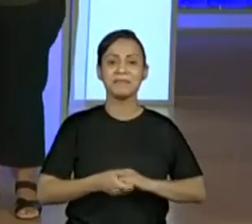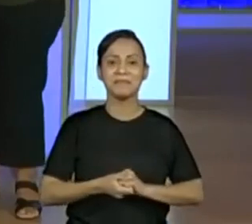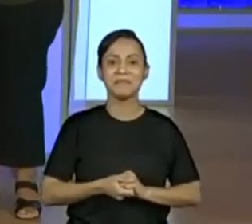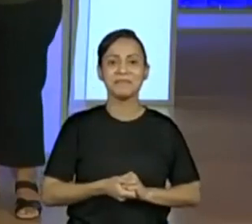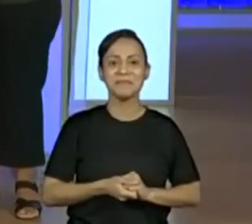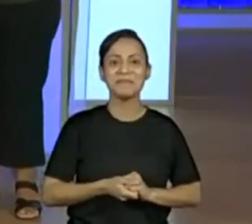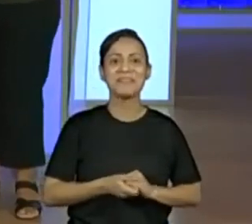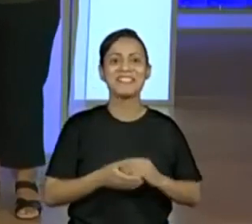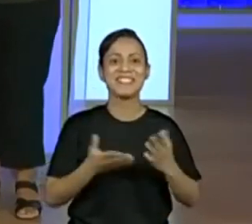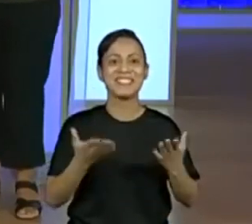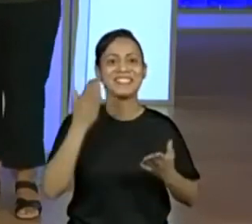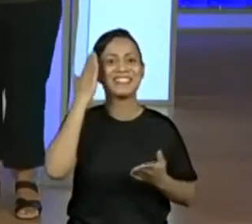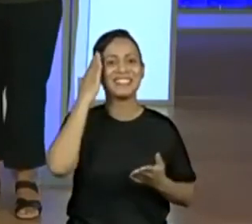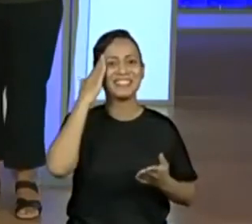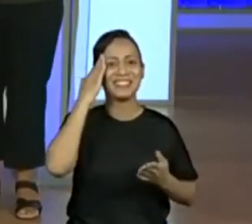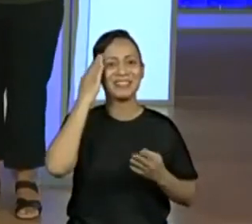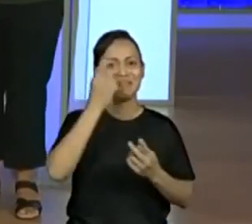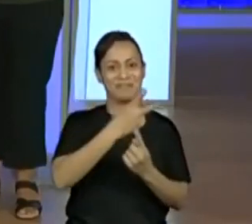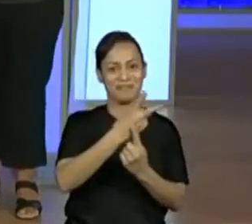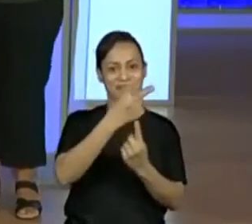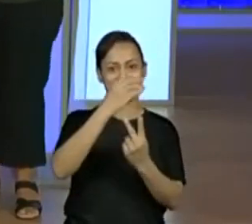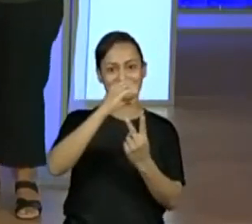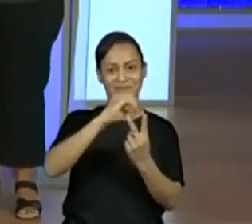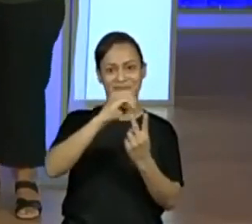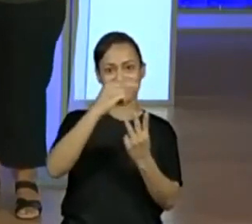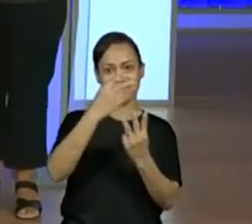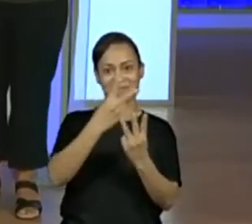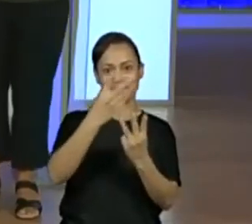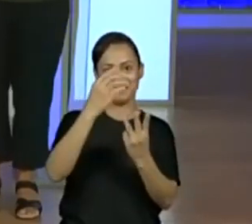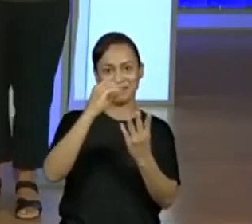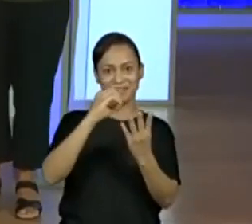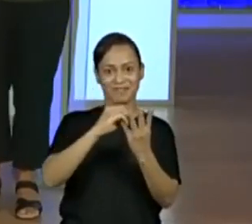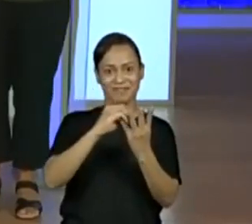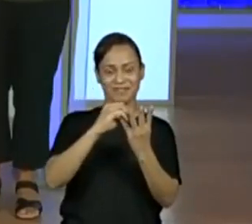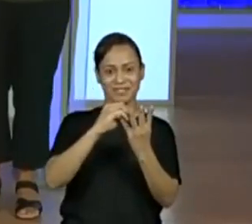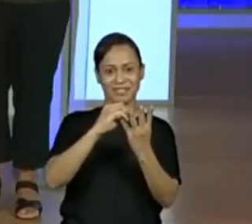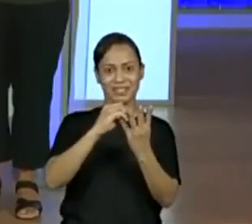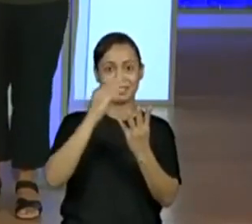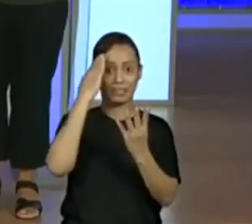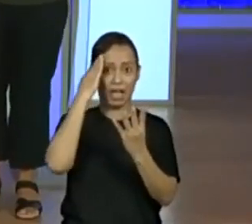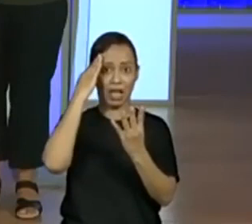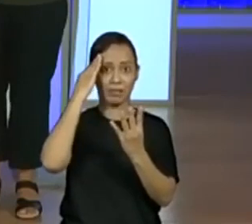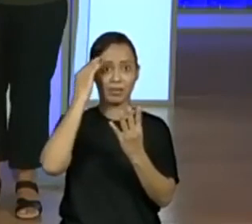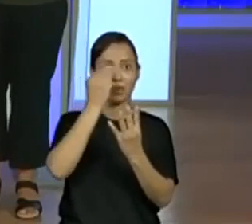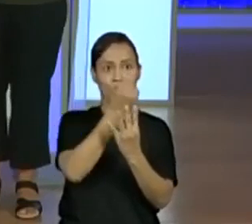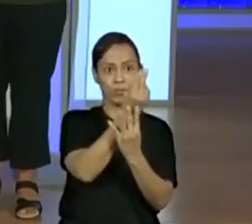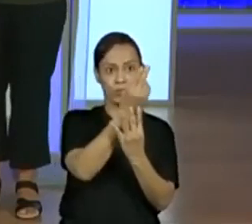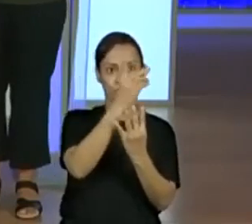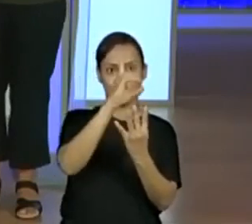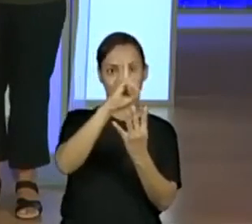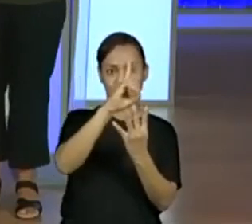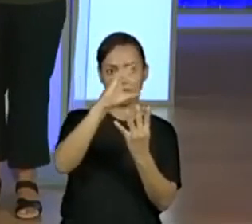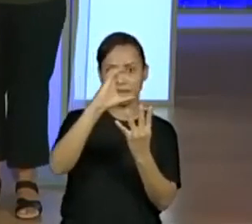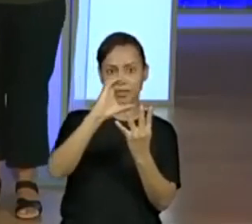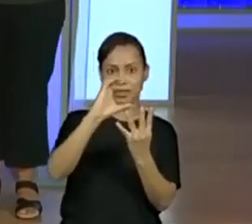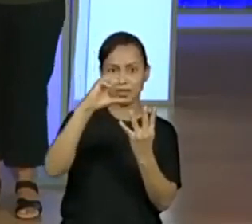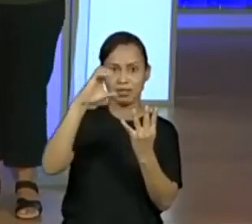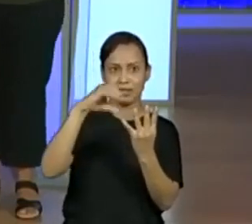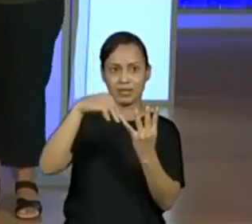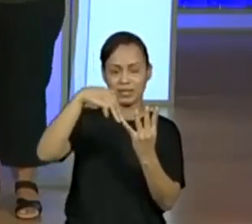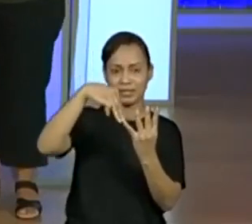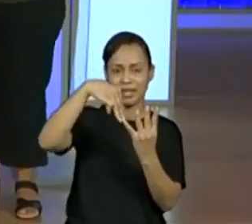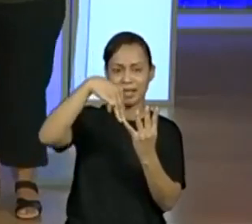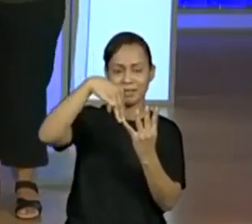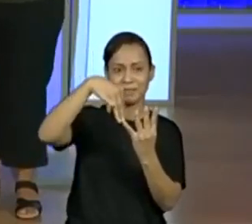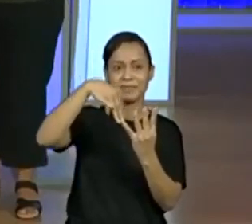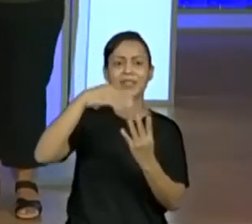apesar de ser um número grande. E agora, exatamente, vocês sabendo que o 2020 nós realizamos a leitura, sim, dos algarismos, fica